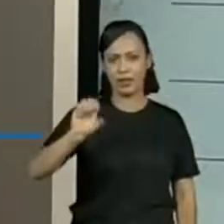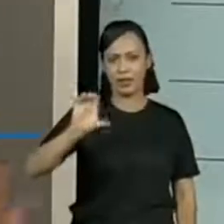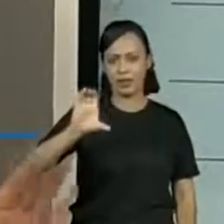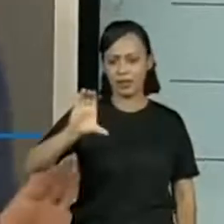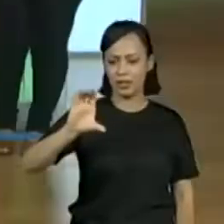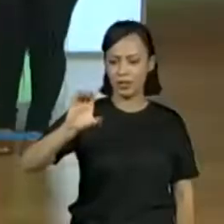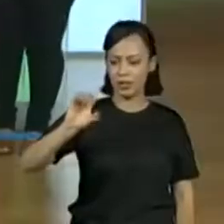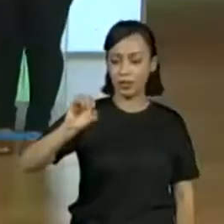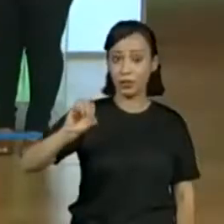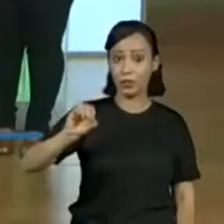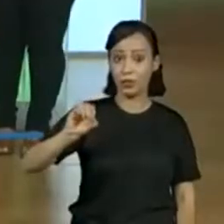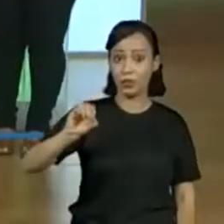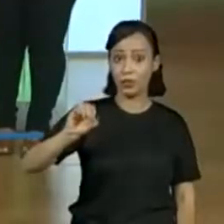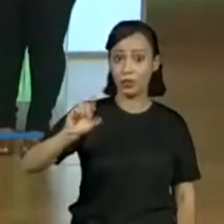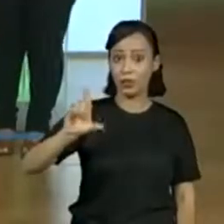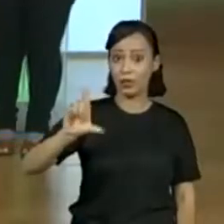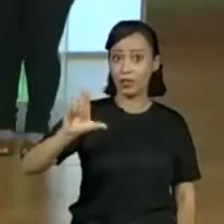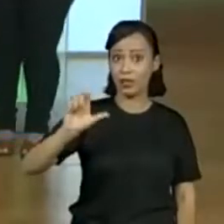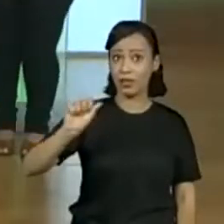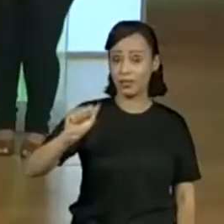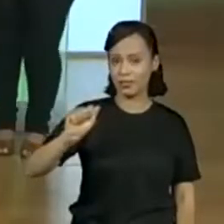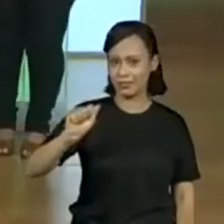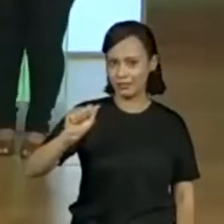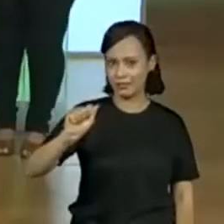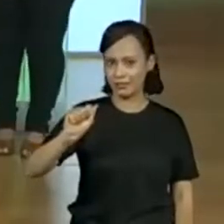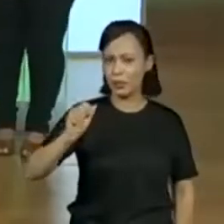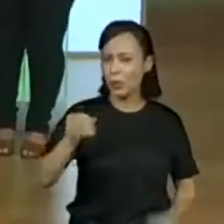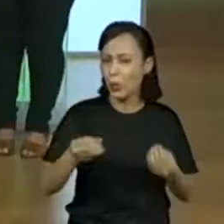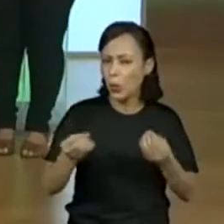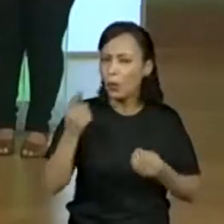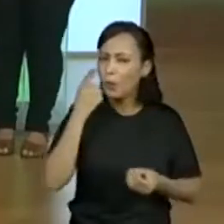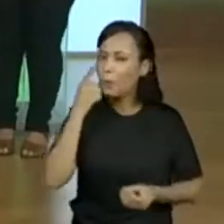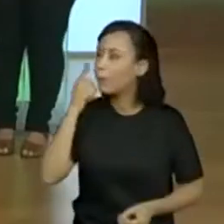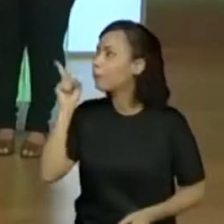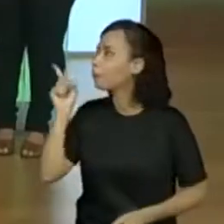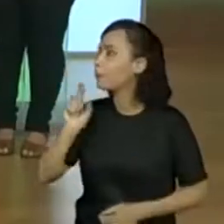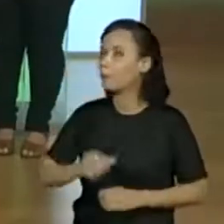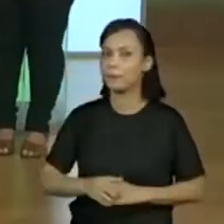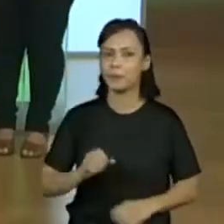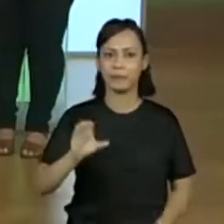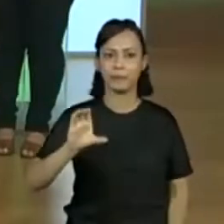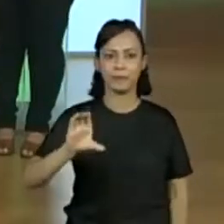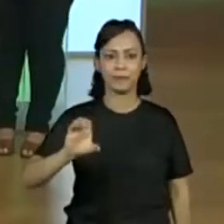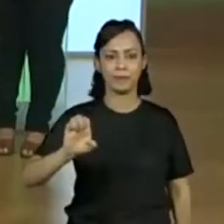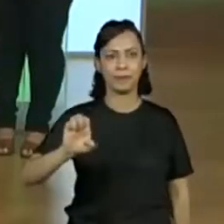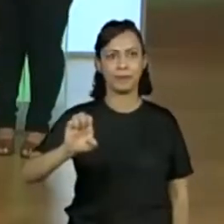começaram a atenção vamos lá então eu vou lá e e